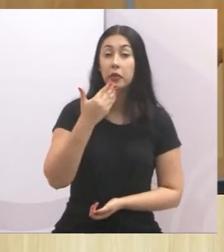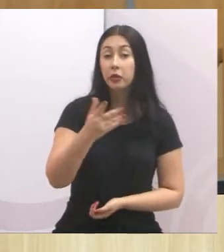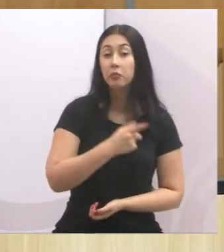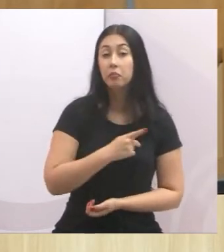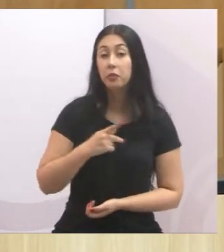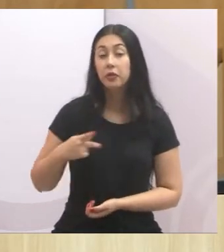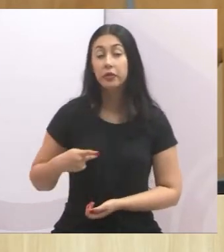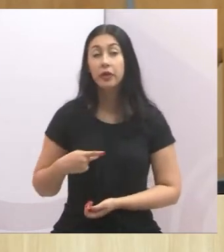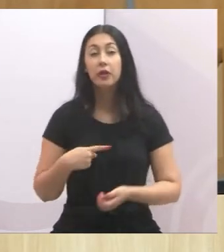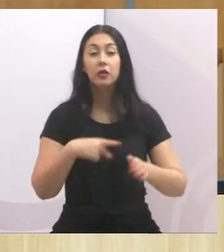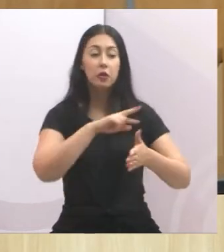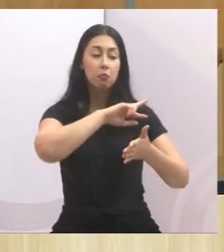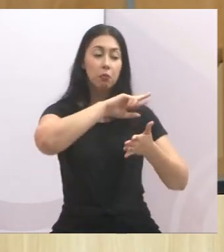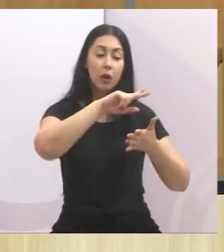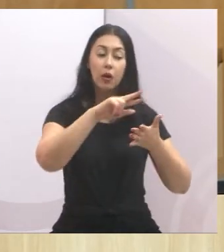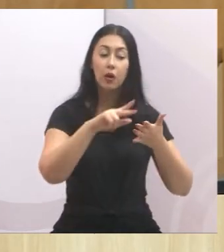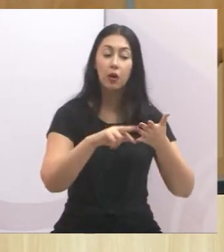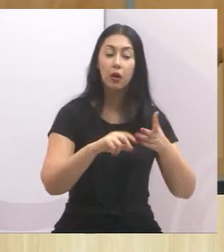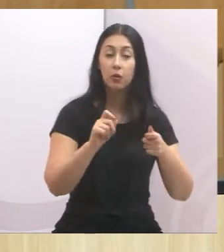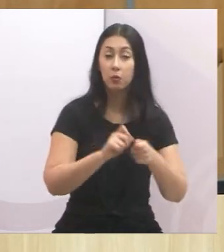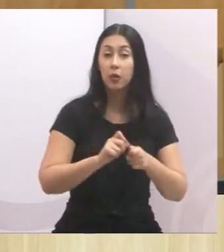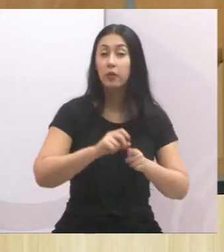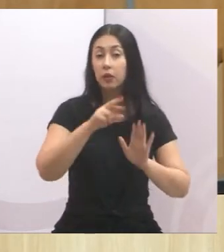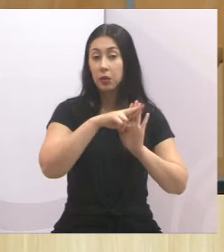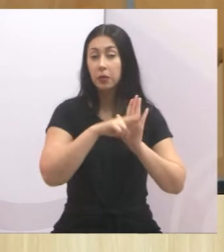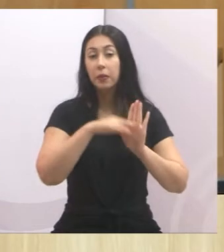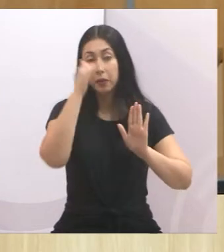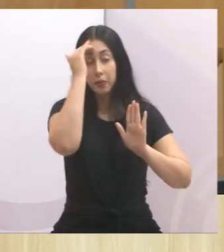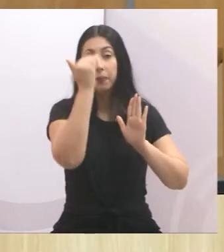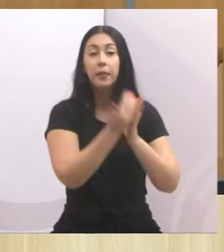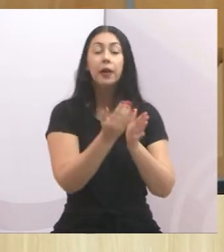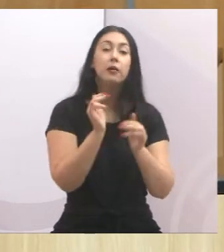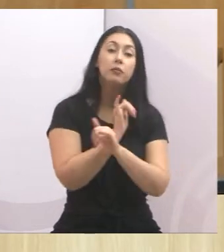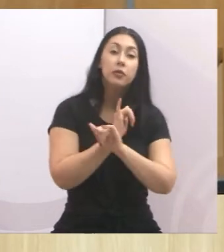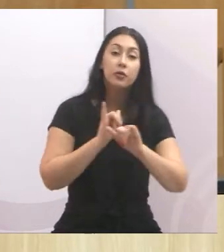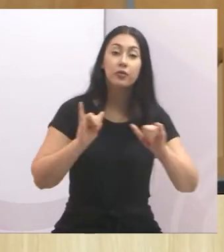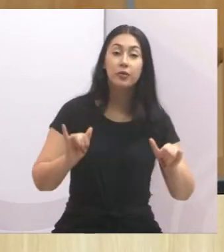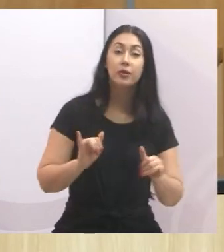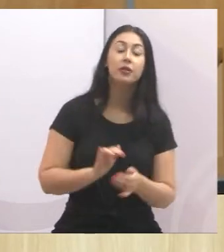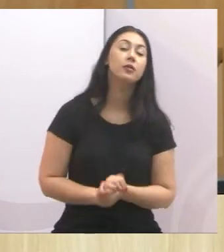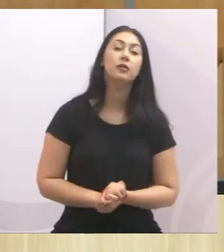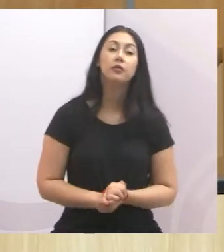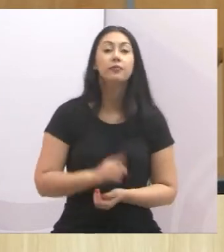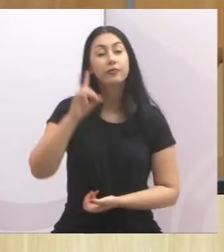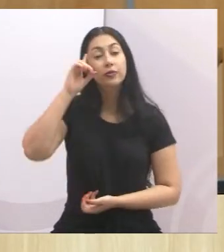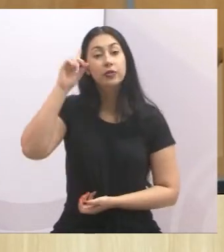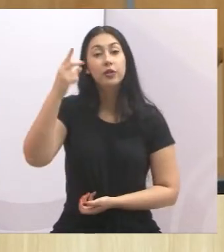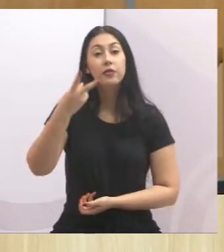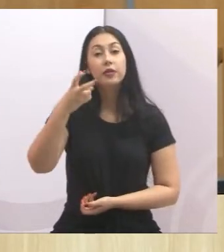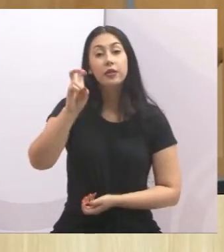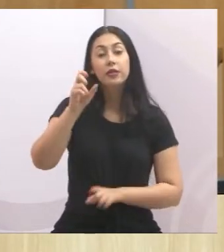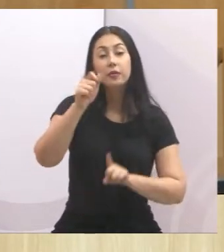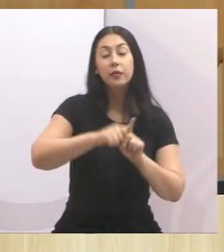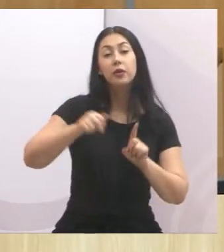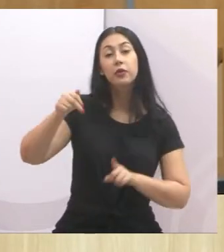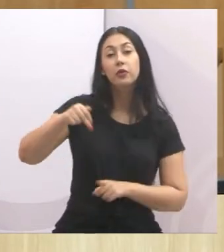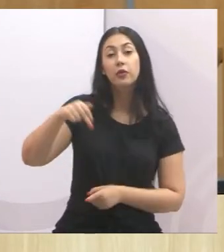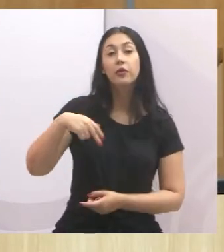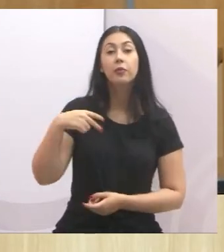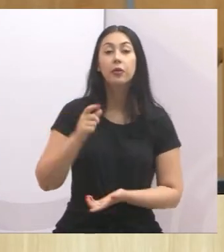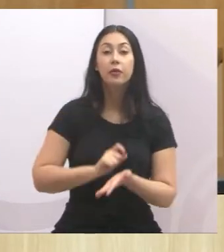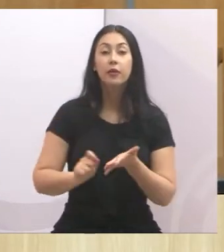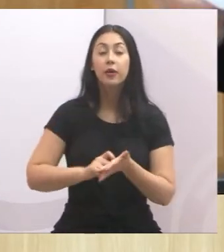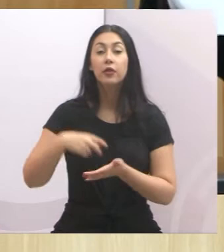desta Casa que sejam adotadas as providências habituais para a divulgação da presente manifestação, Sala das Sessões, 25 de novembro de 2020,